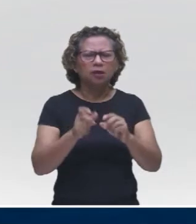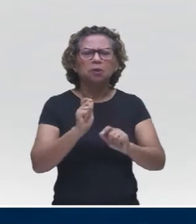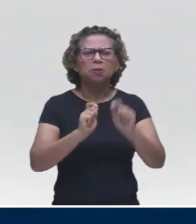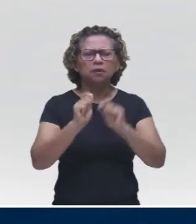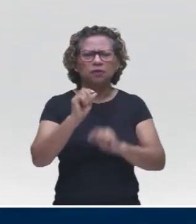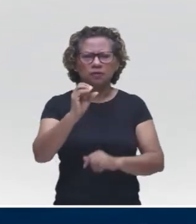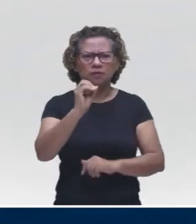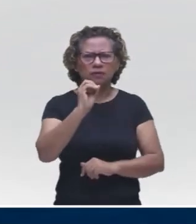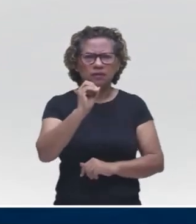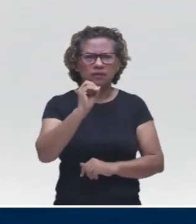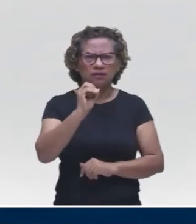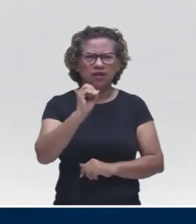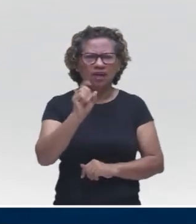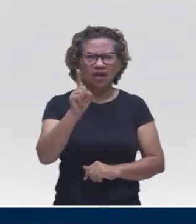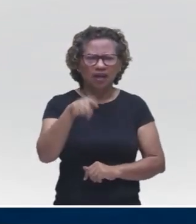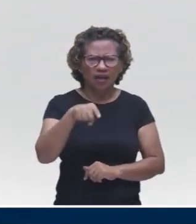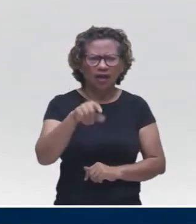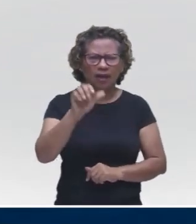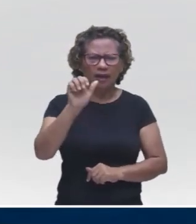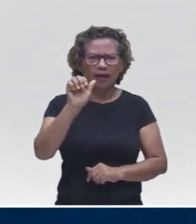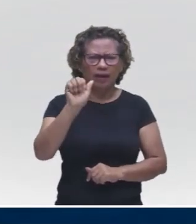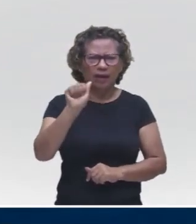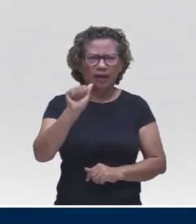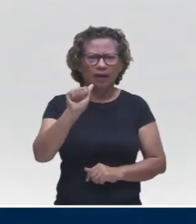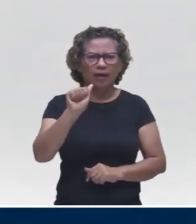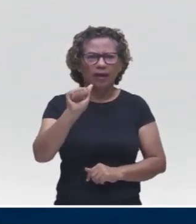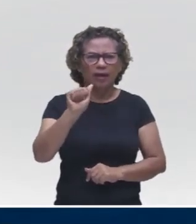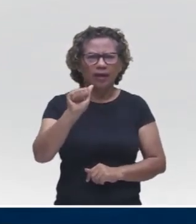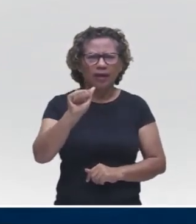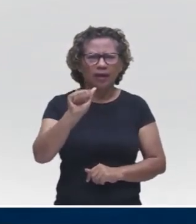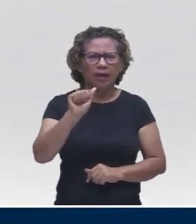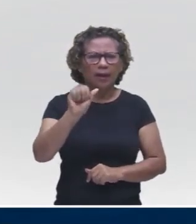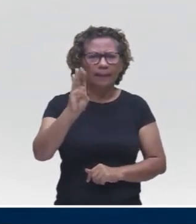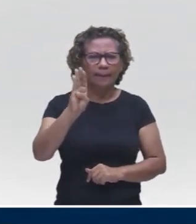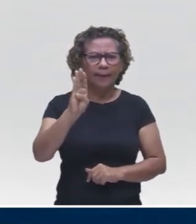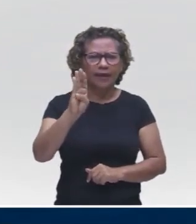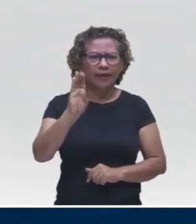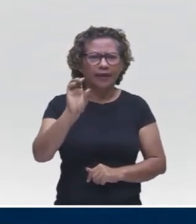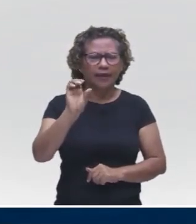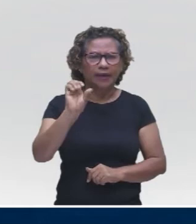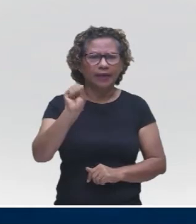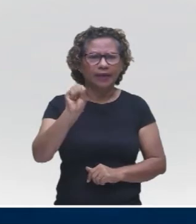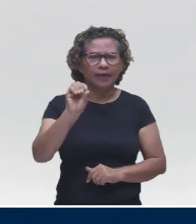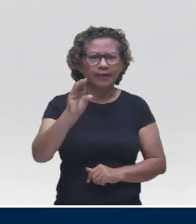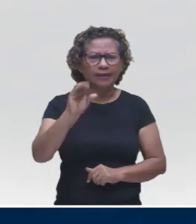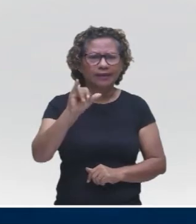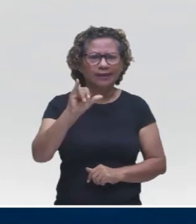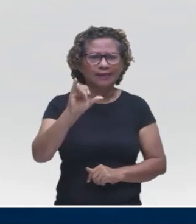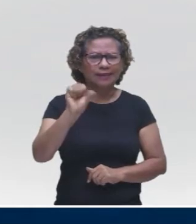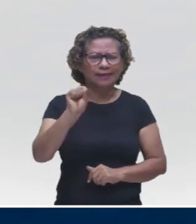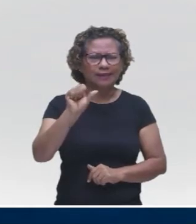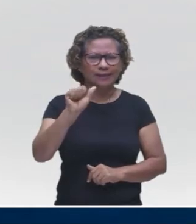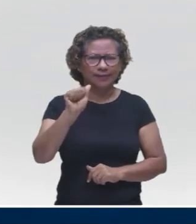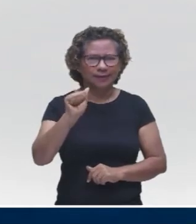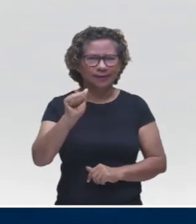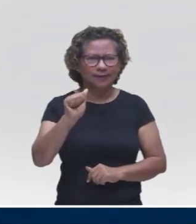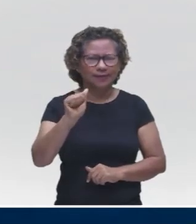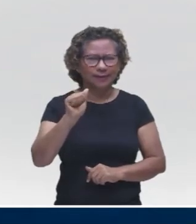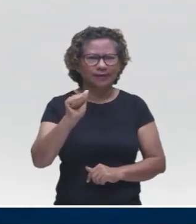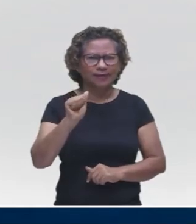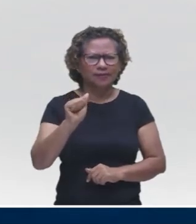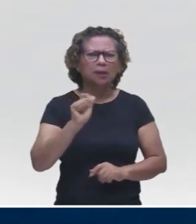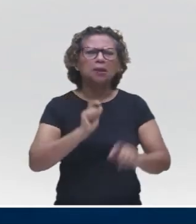a abscissa do ponto em que o gráfico cruza o eixo do x. Quem é o gráfico? O gráfico, pessoal,